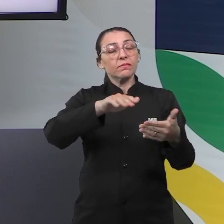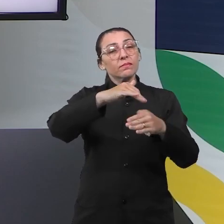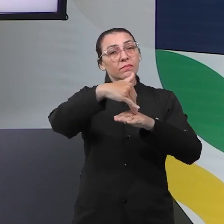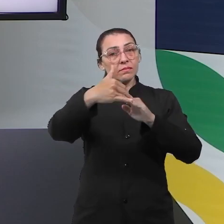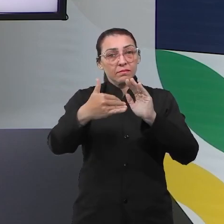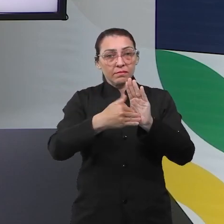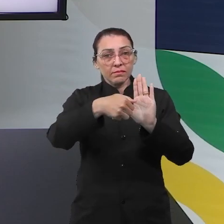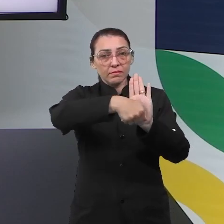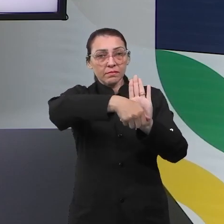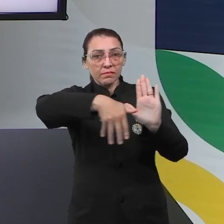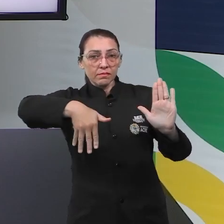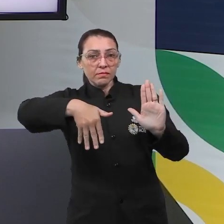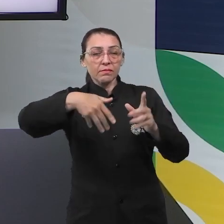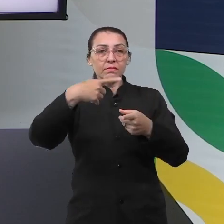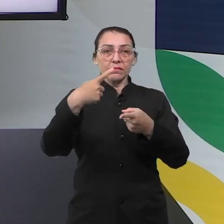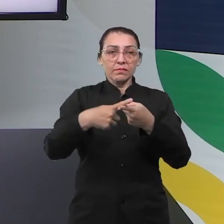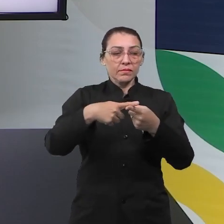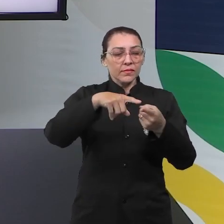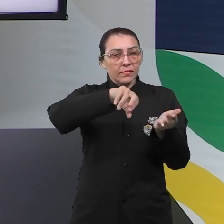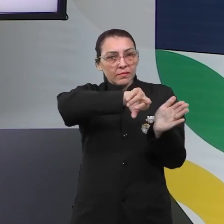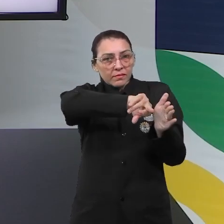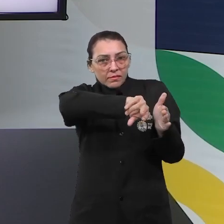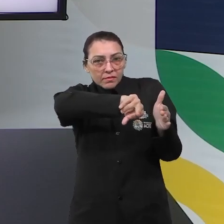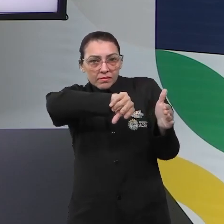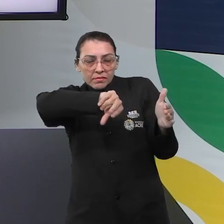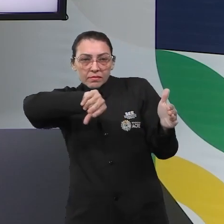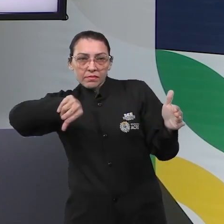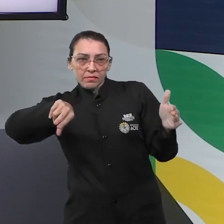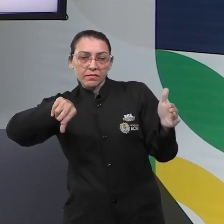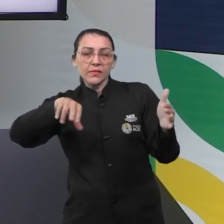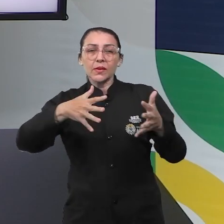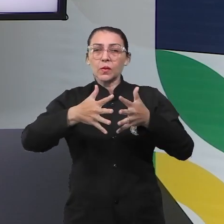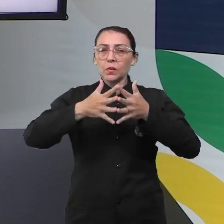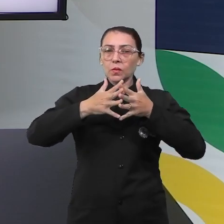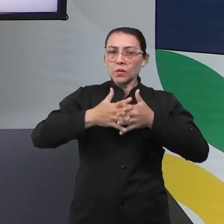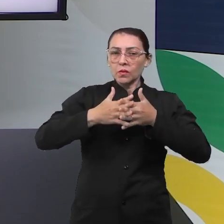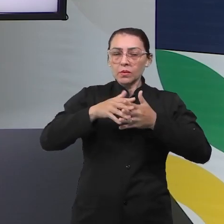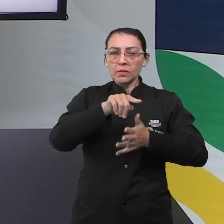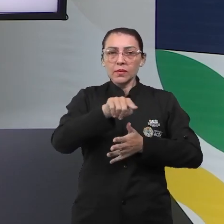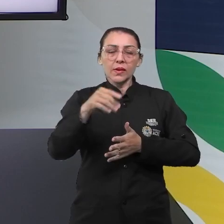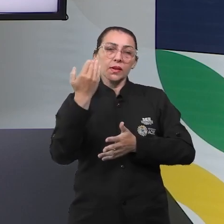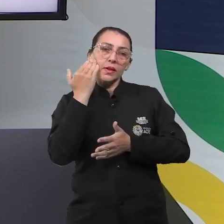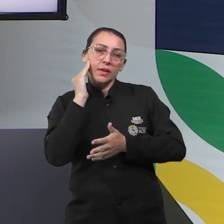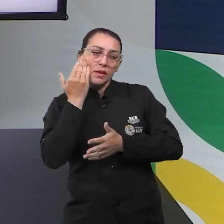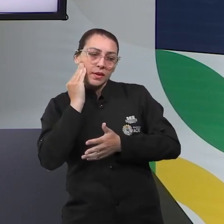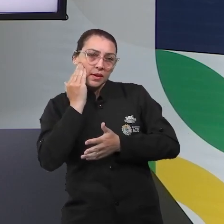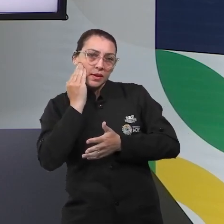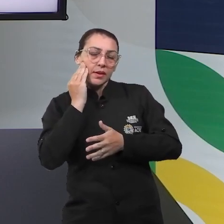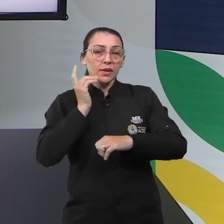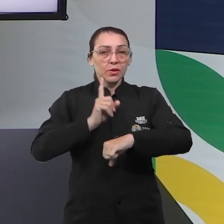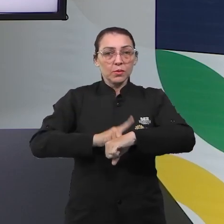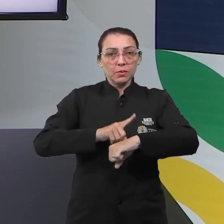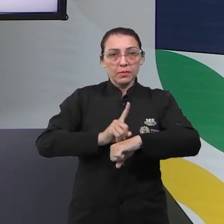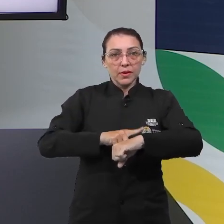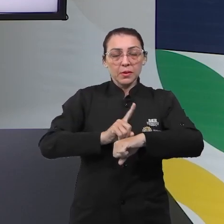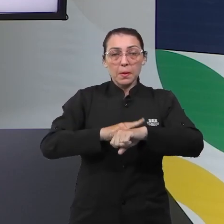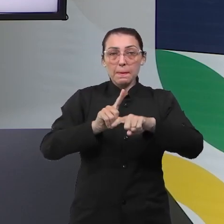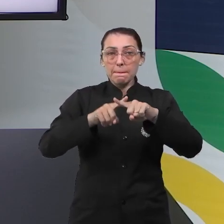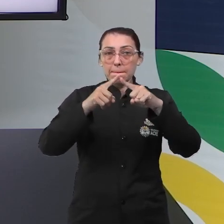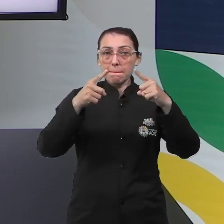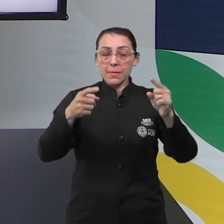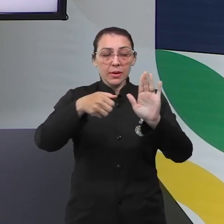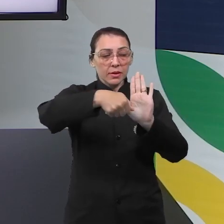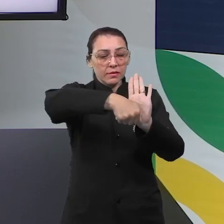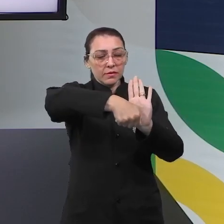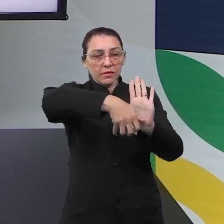todas elas, até porque são várias e ficaria confuso para vocês compreenderem neste momento. Mas as